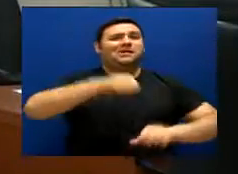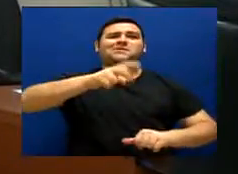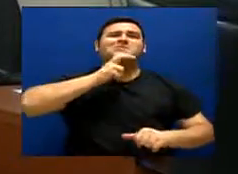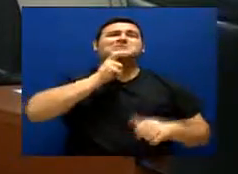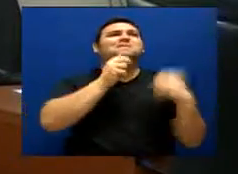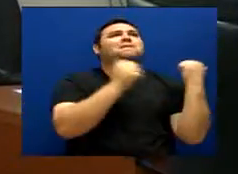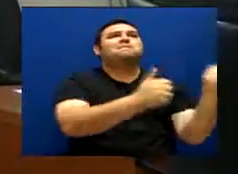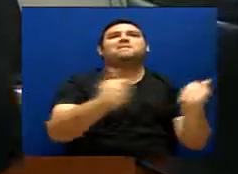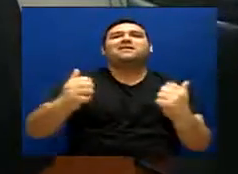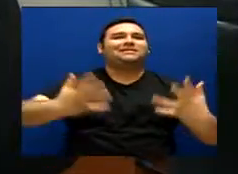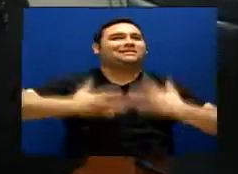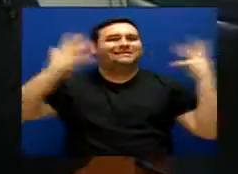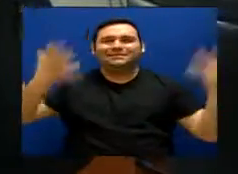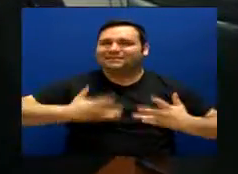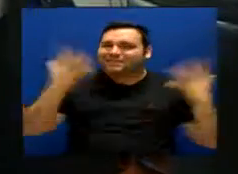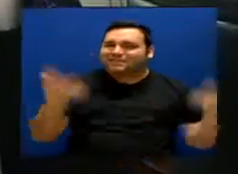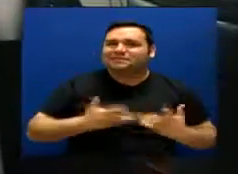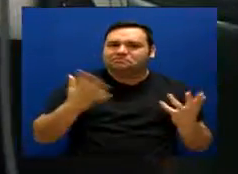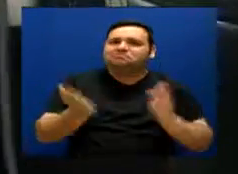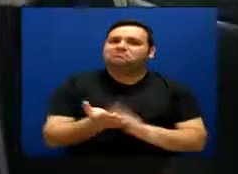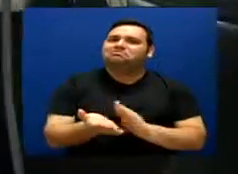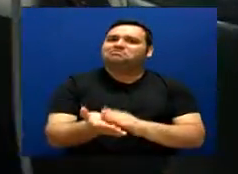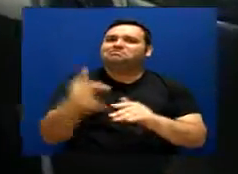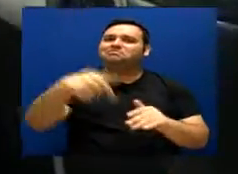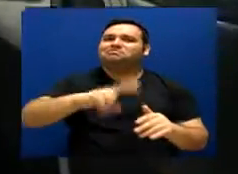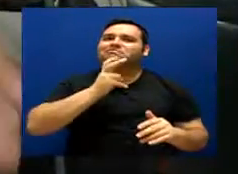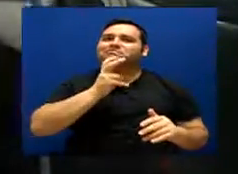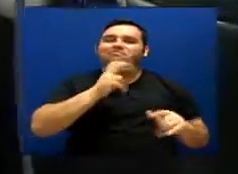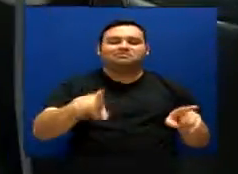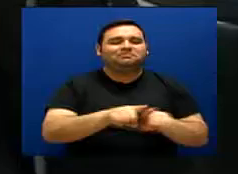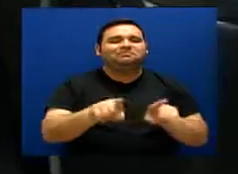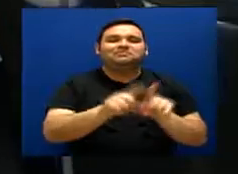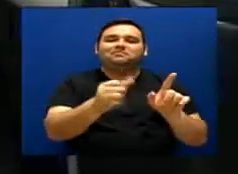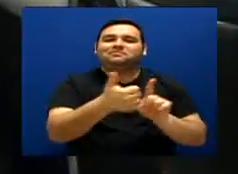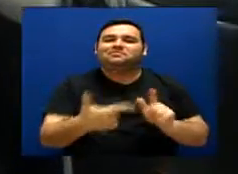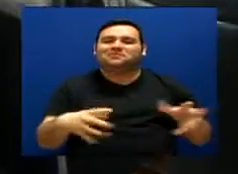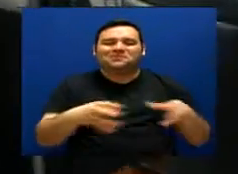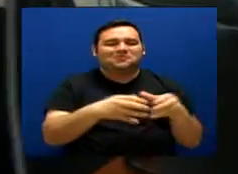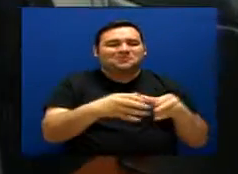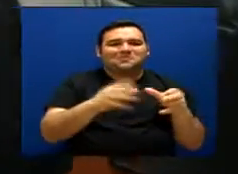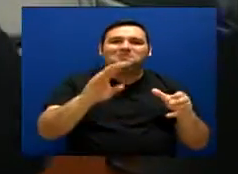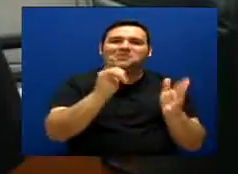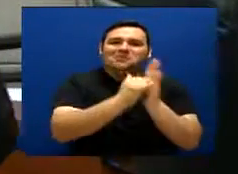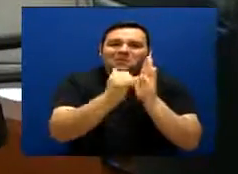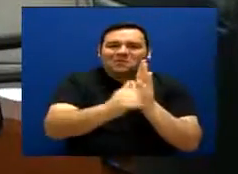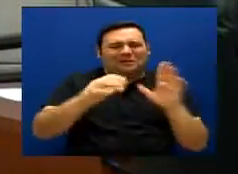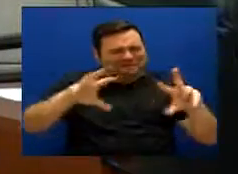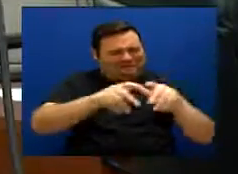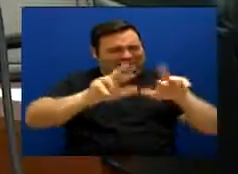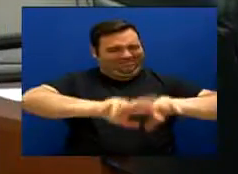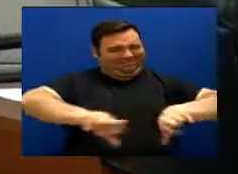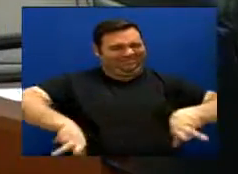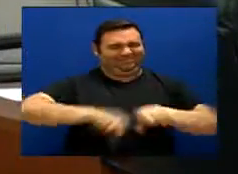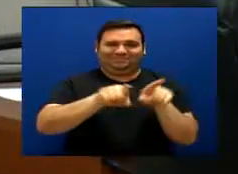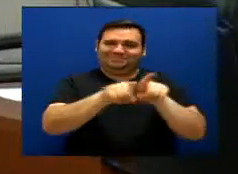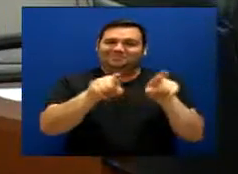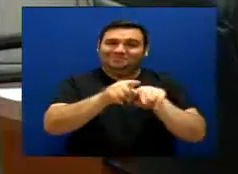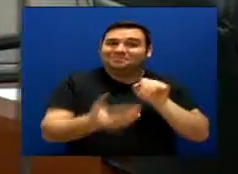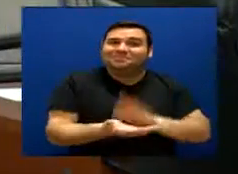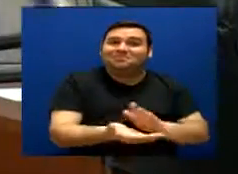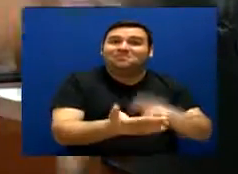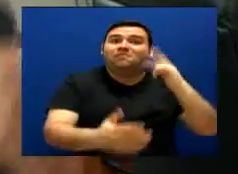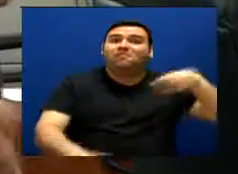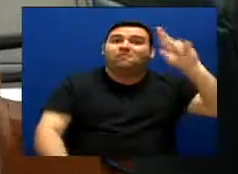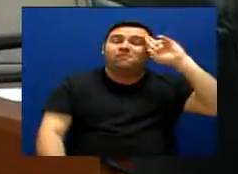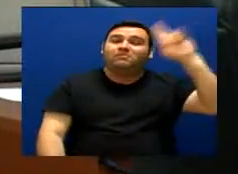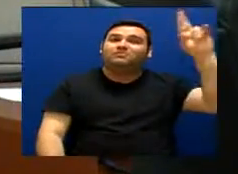de Sorocaba. Parabéns à cidade de Sorocaba, parabéns ao São Bento, à Toyota, enfim... Parabéns ao novo